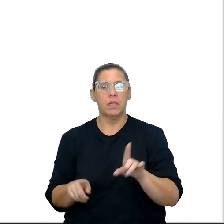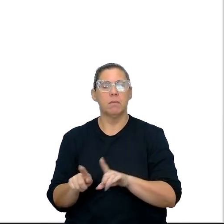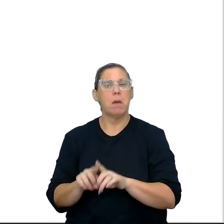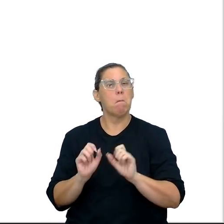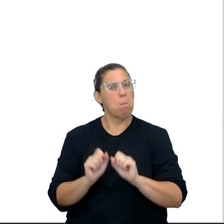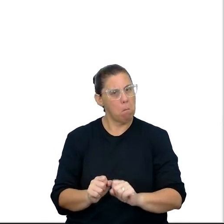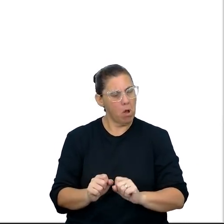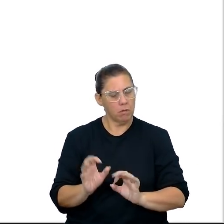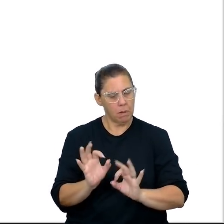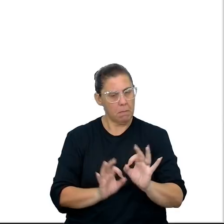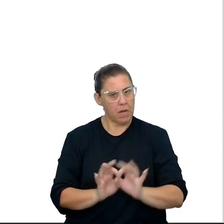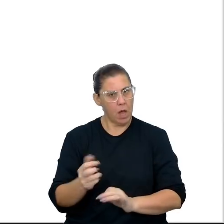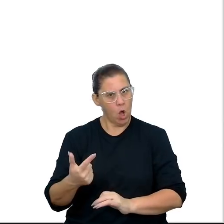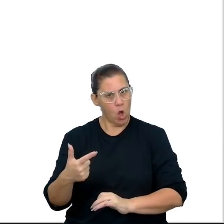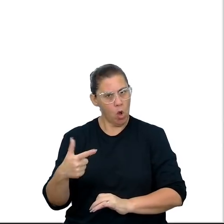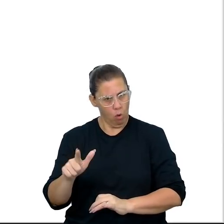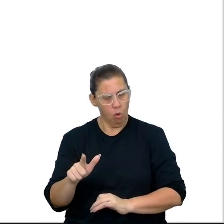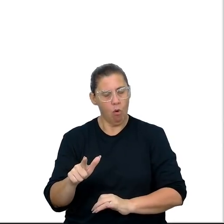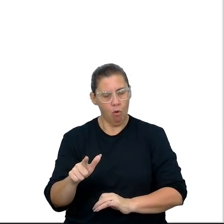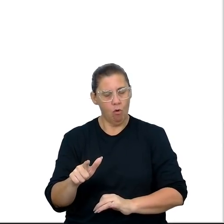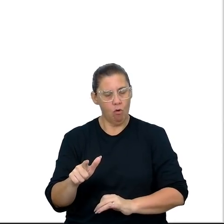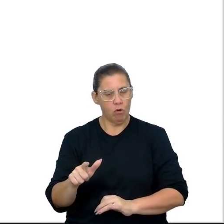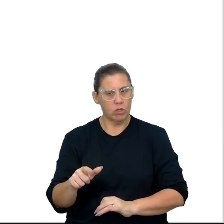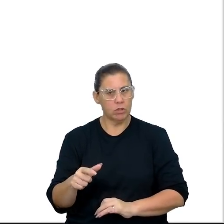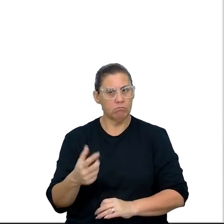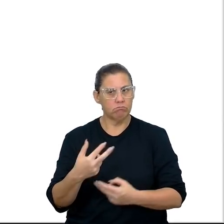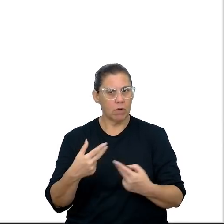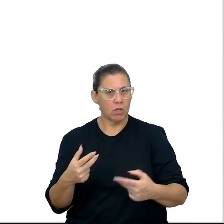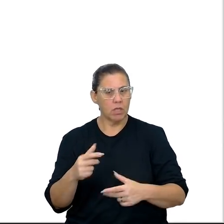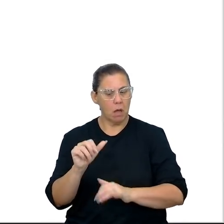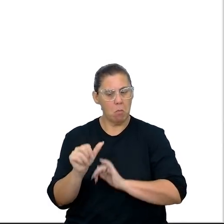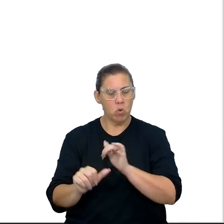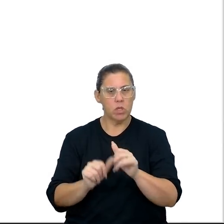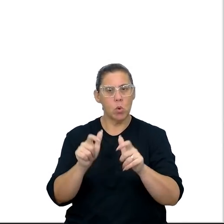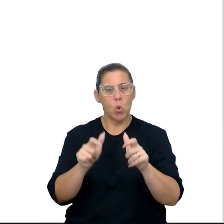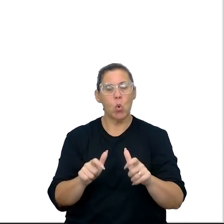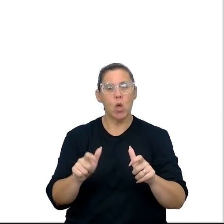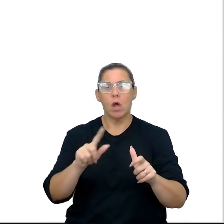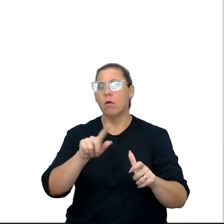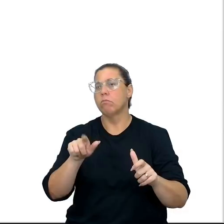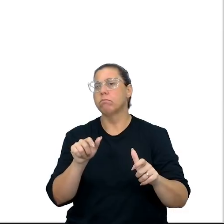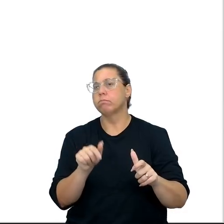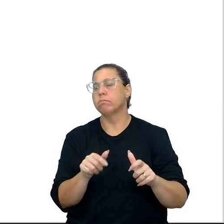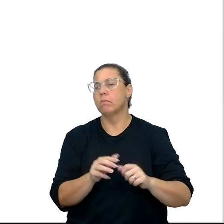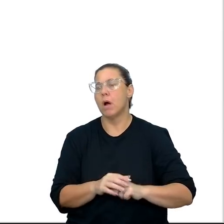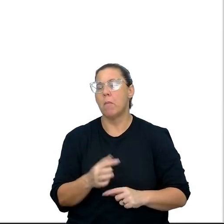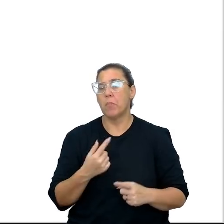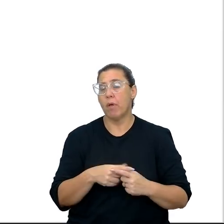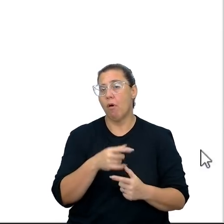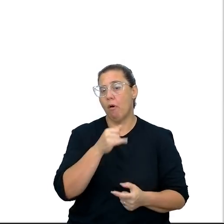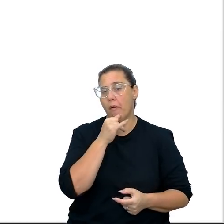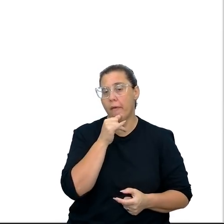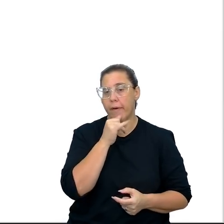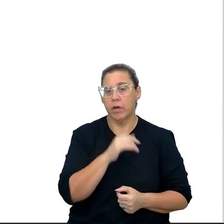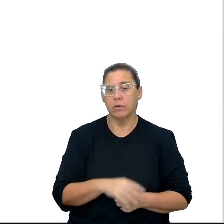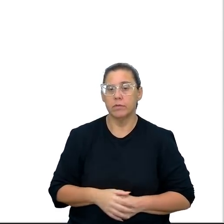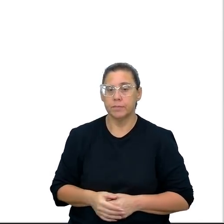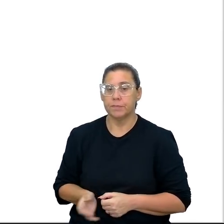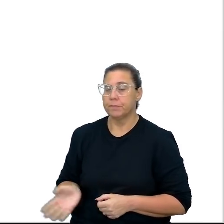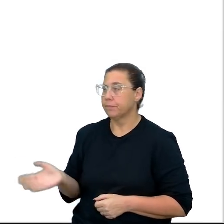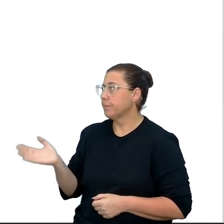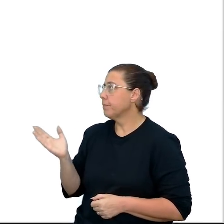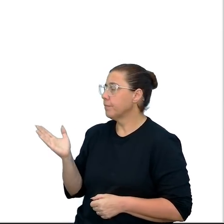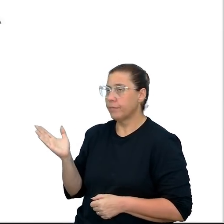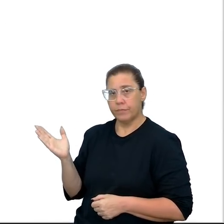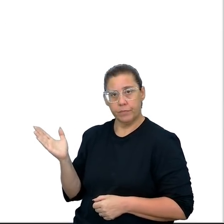pode reelaborar uma situação em que os alunos possam refletir sobre a mudança do lugar da incógnita, né? Então, por exemplo, assim, a situação, o problema